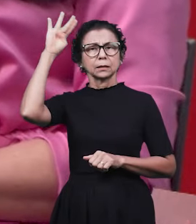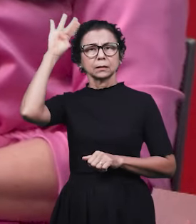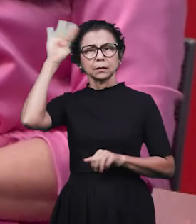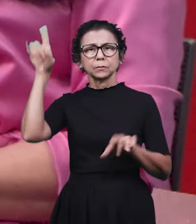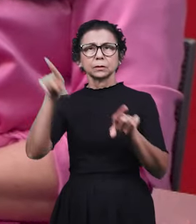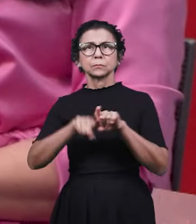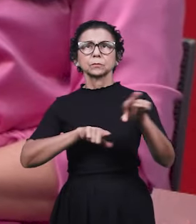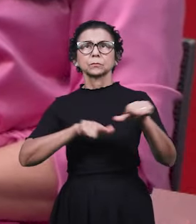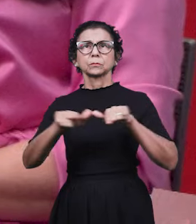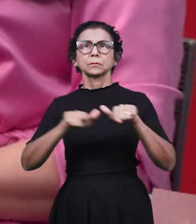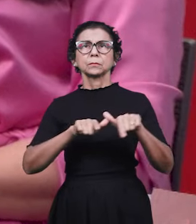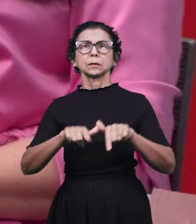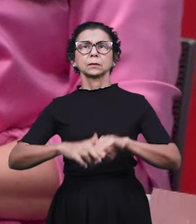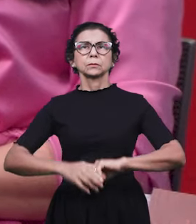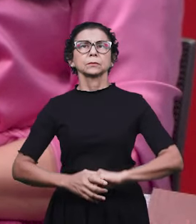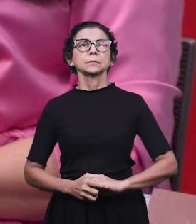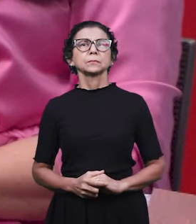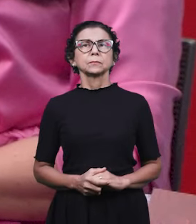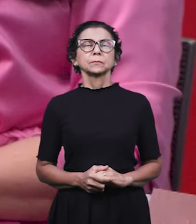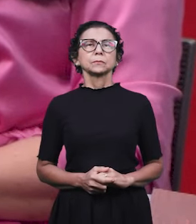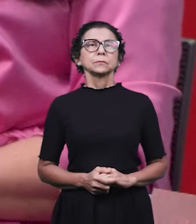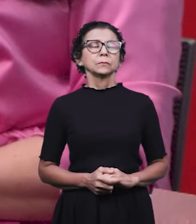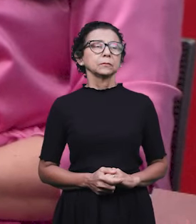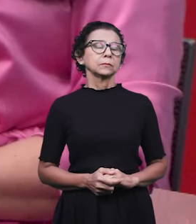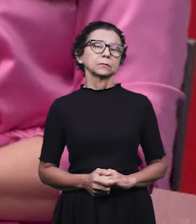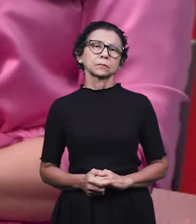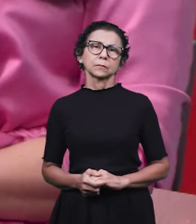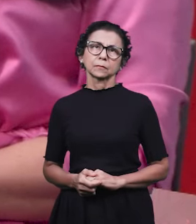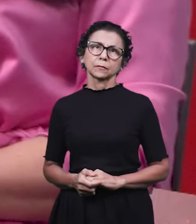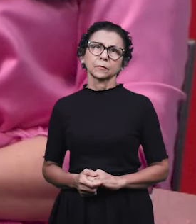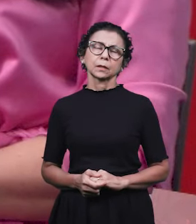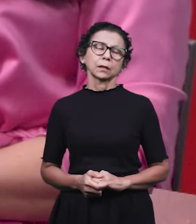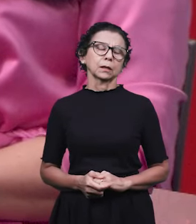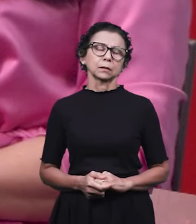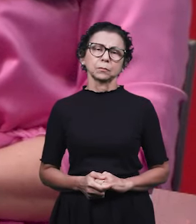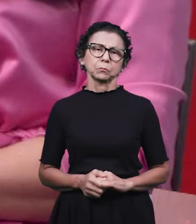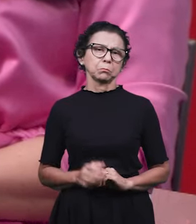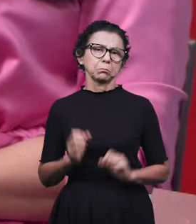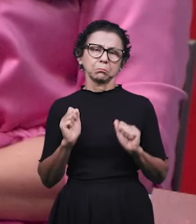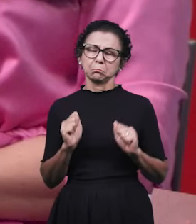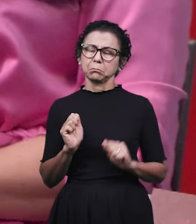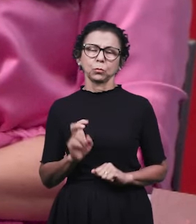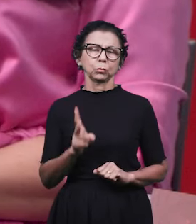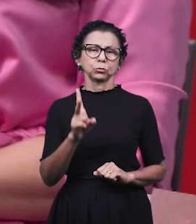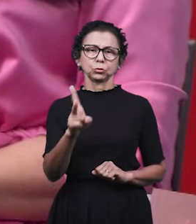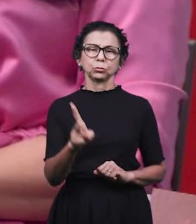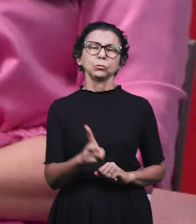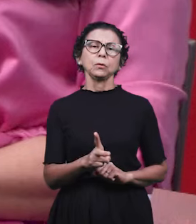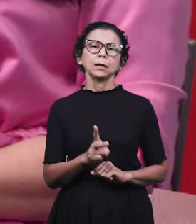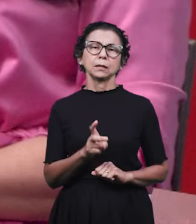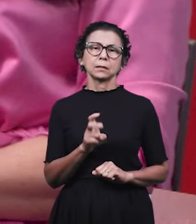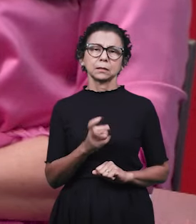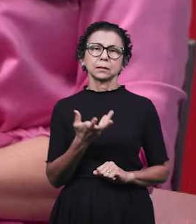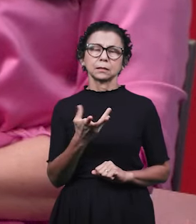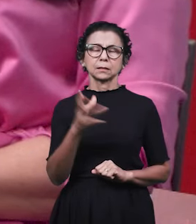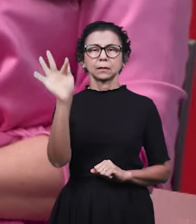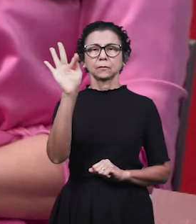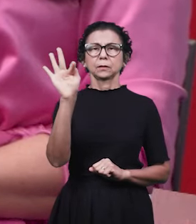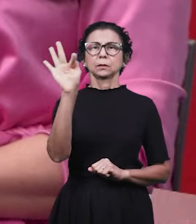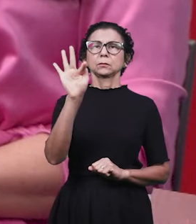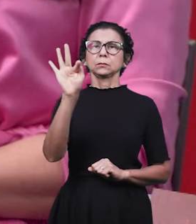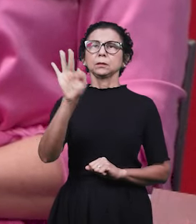Isso é importantíssimo, não é? Isso, e depois elas podem continuar, né? Aqueles que quiserem para o curso superior, mas ele já aprende que é